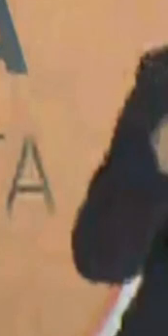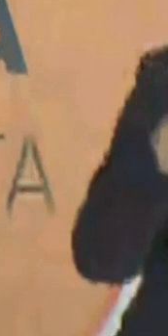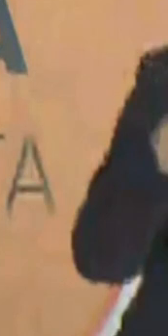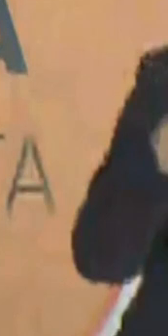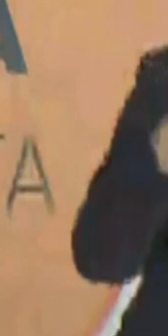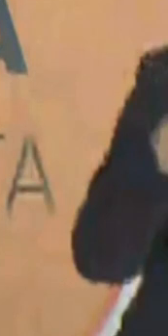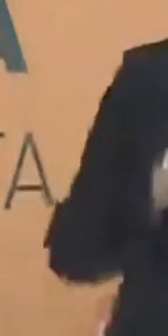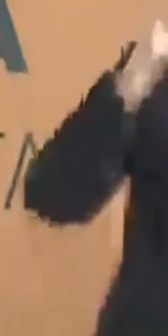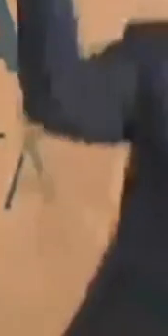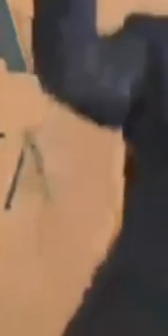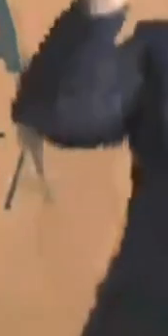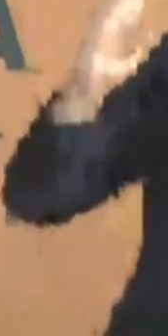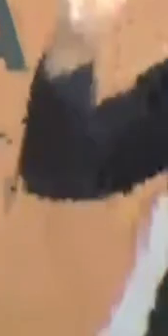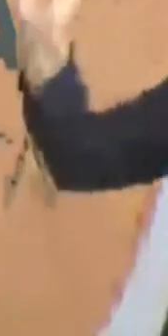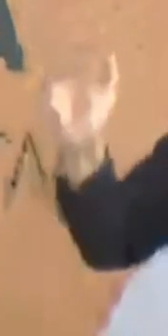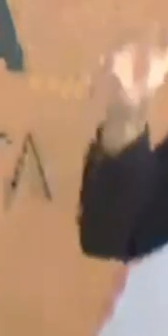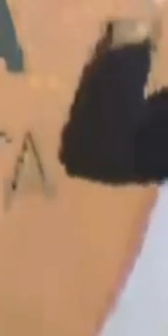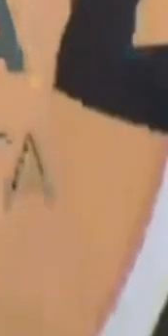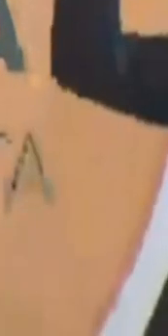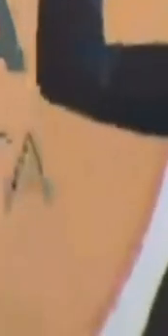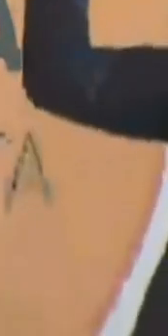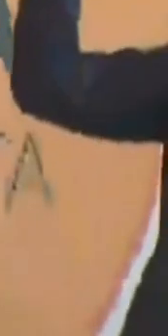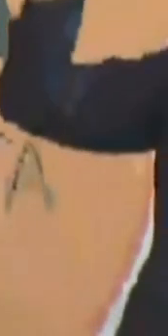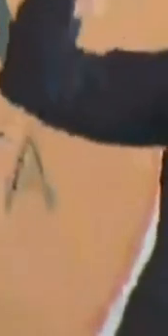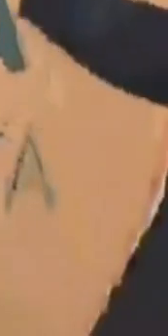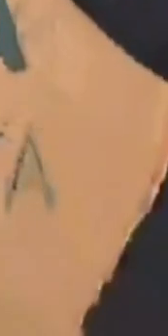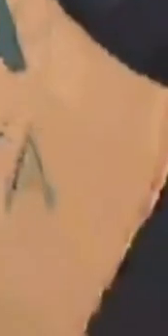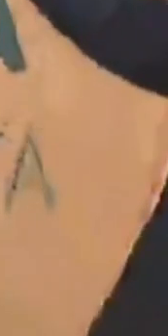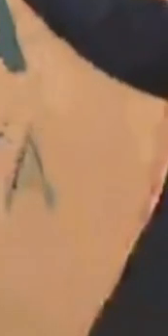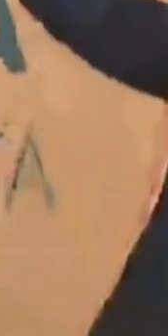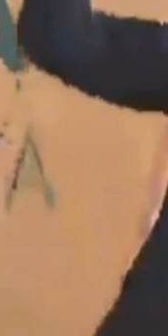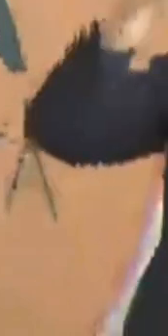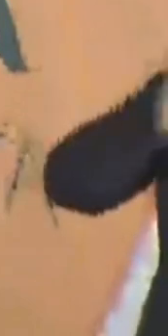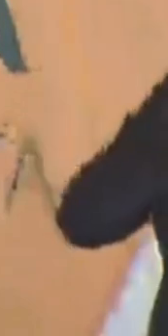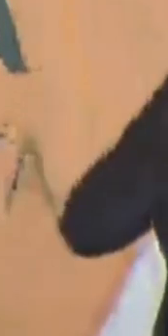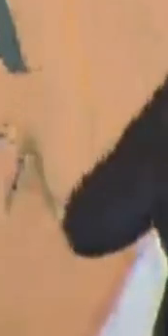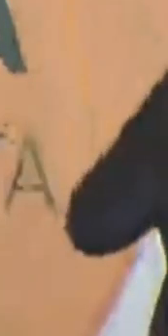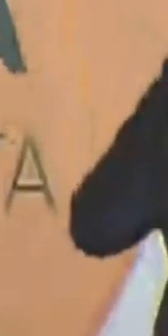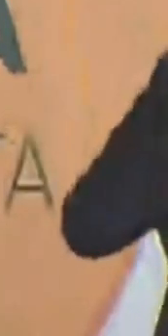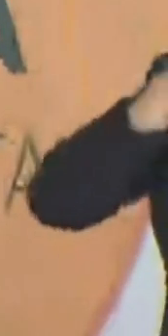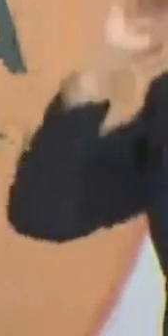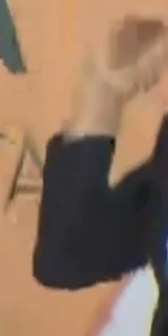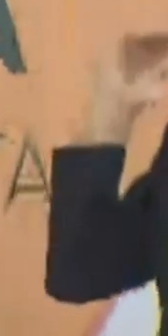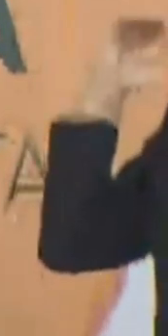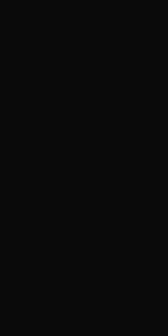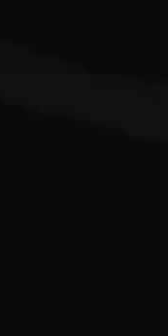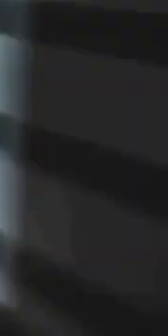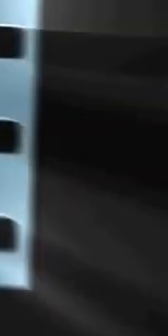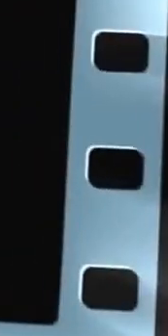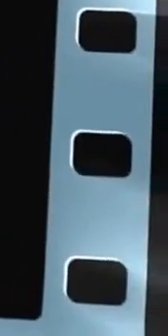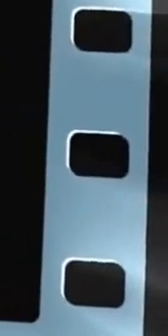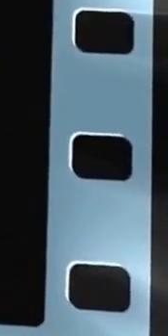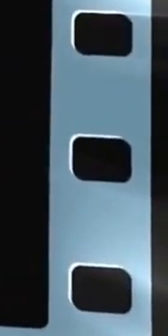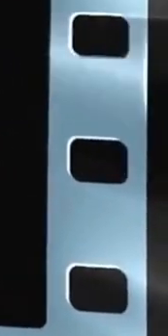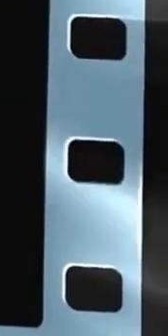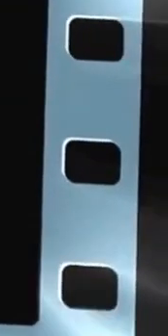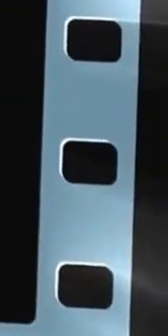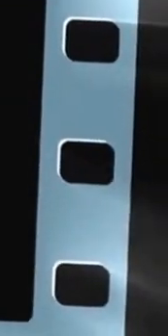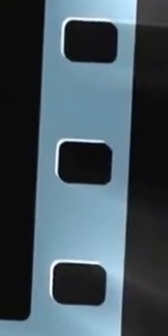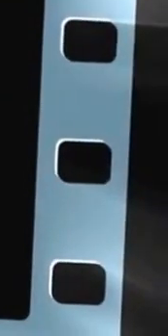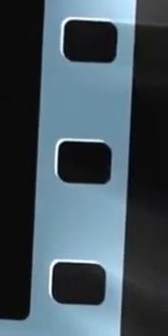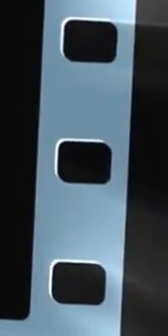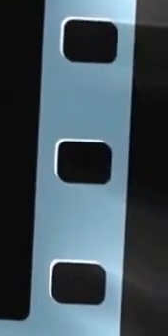É Brasil acima de tudo, é Nordeste no coração de povo, é Deus acima de todos.